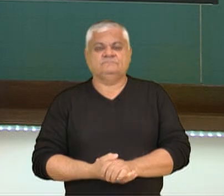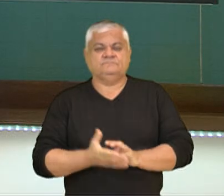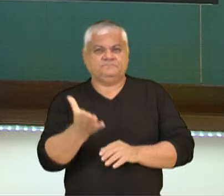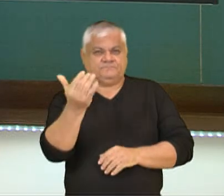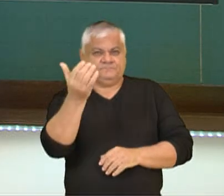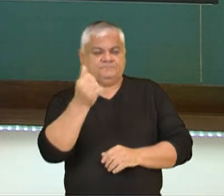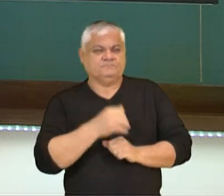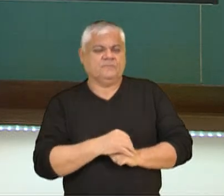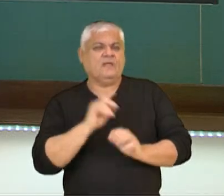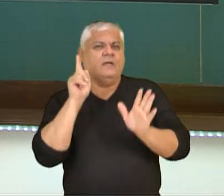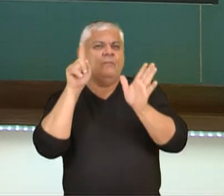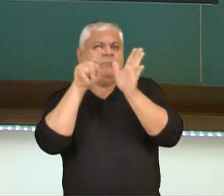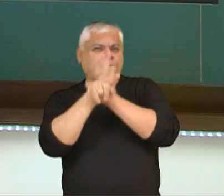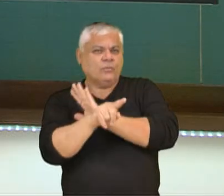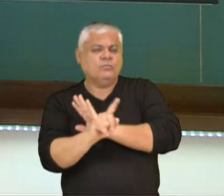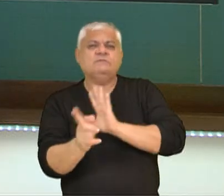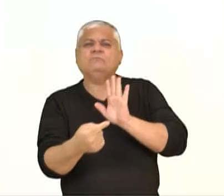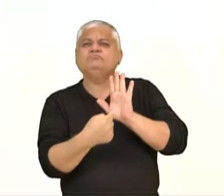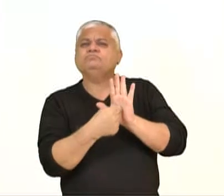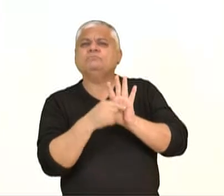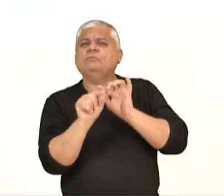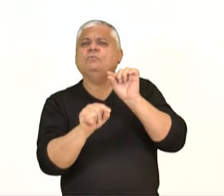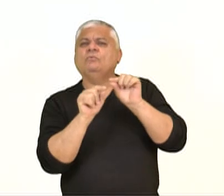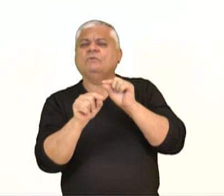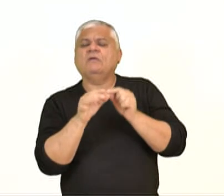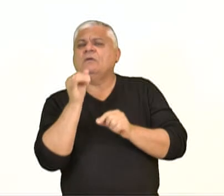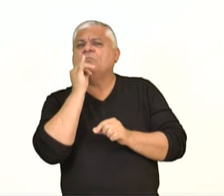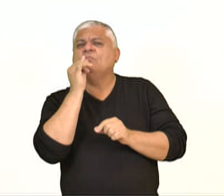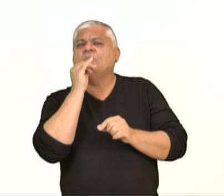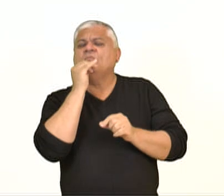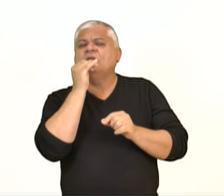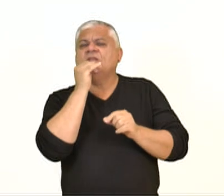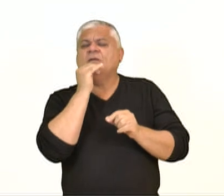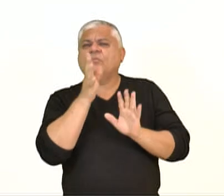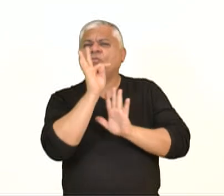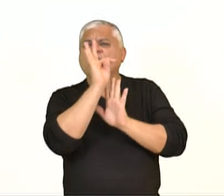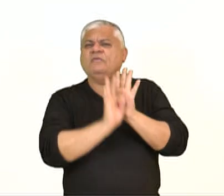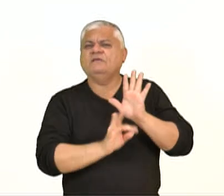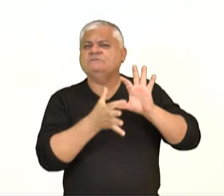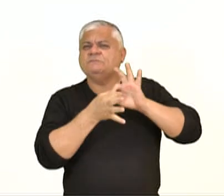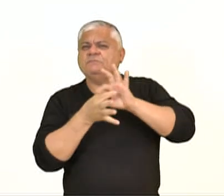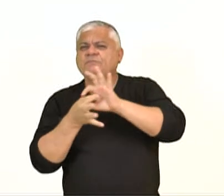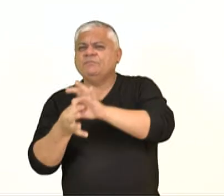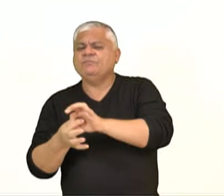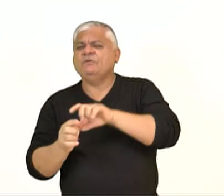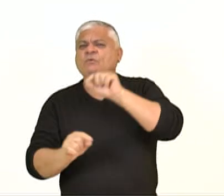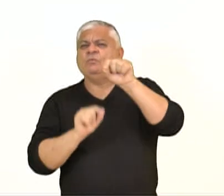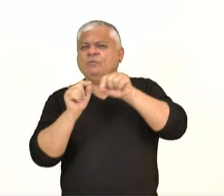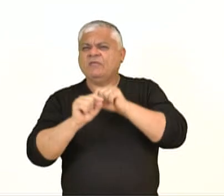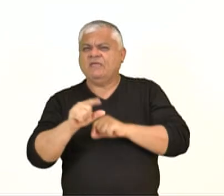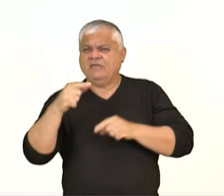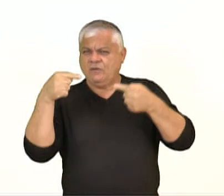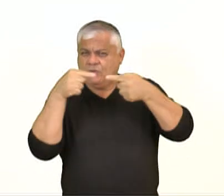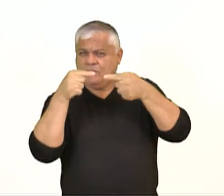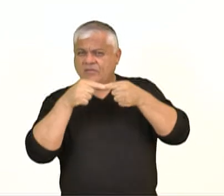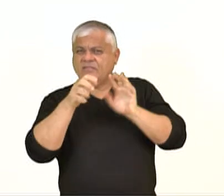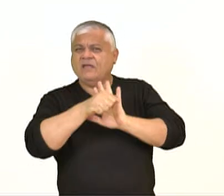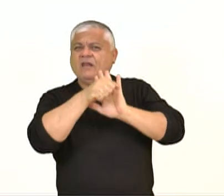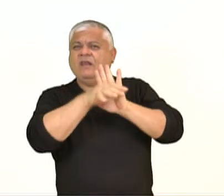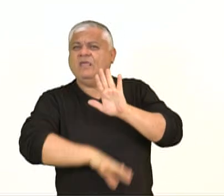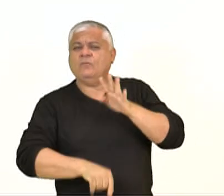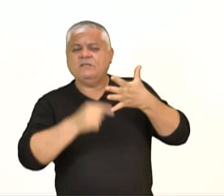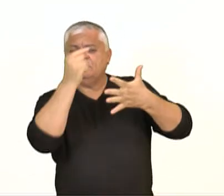Minha gente, a pergunta objetivamente é: qual a intertextualidade presente nesta passagem? Você reconhece alguma figura de linguagem